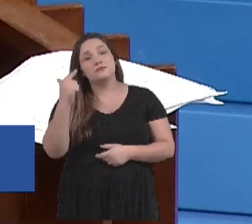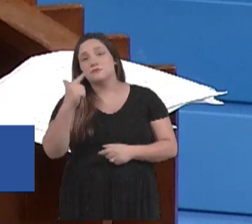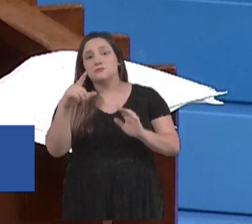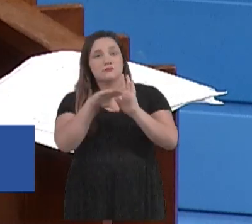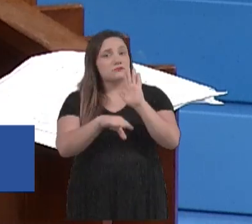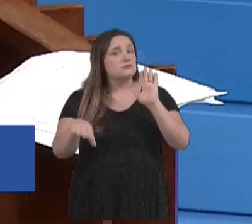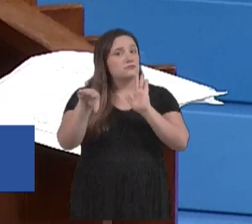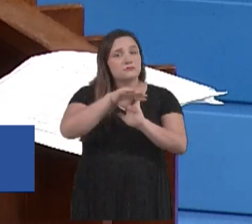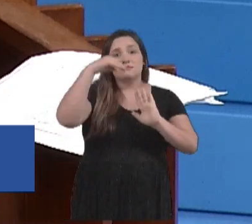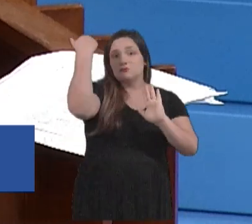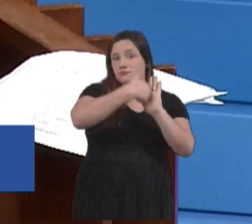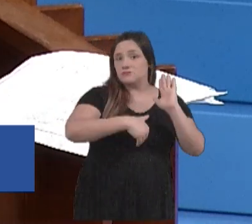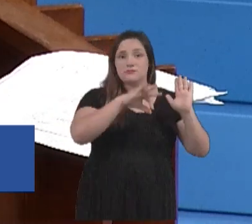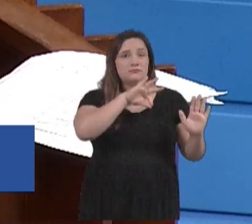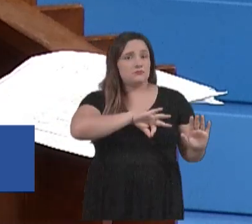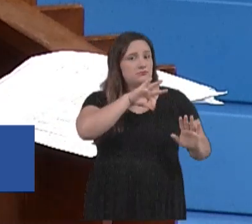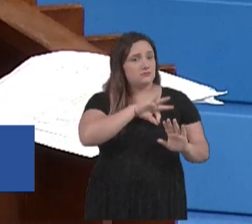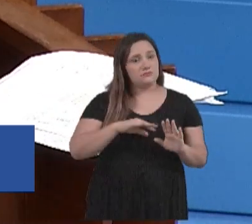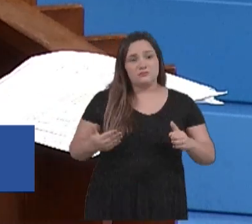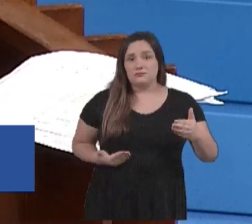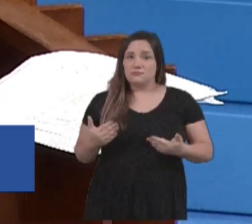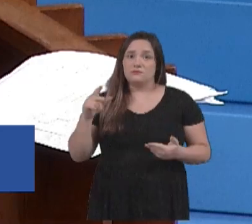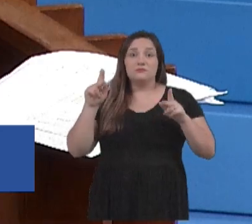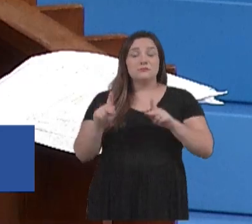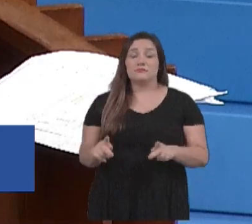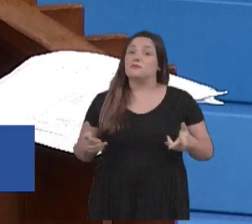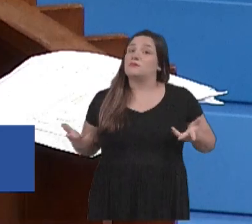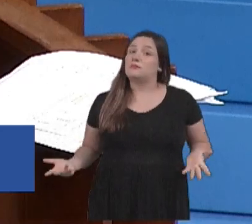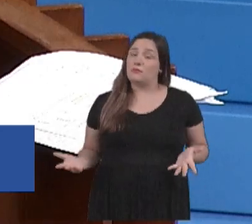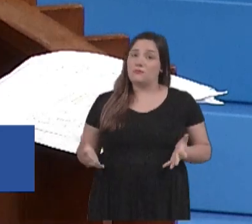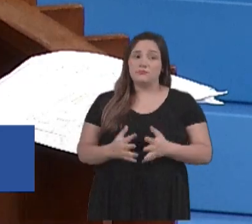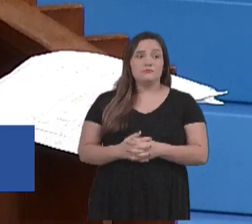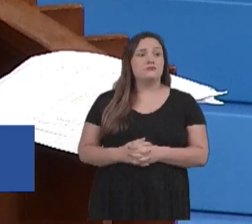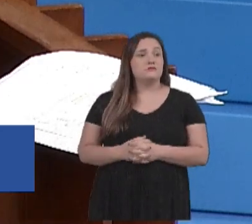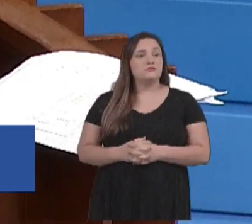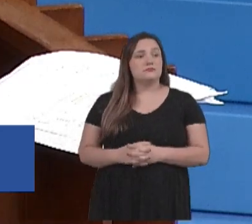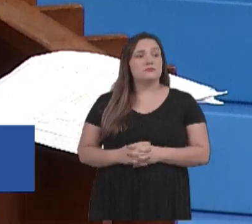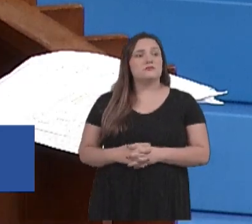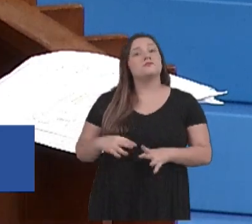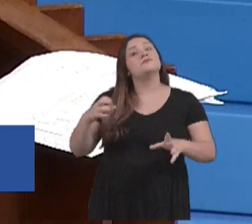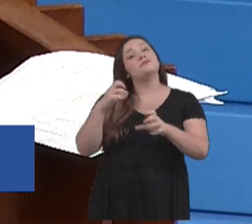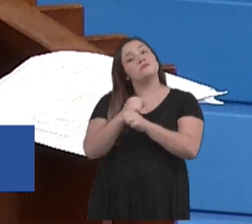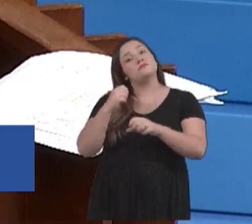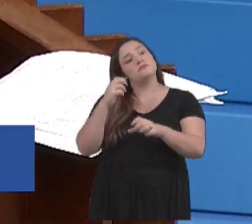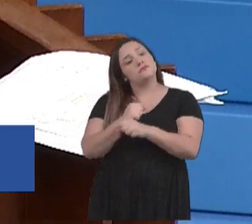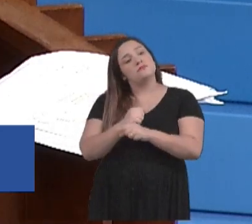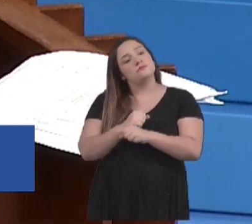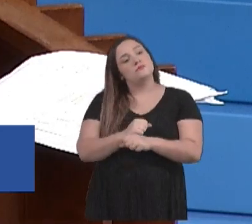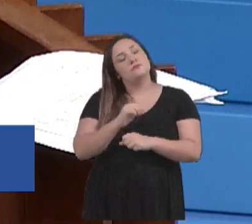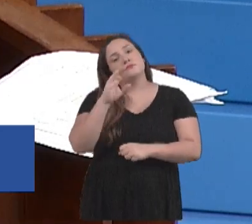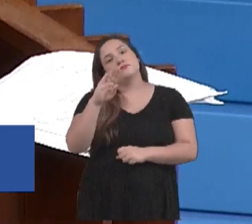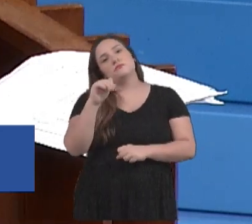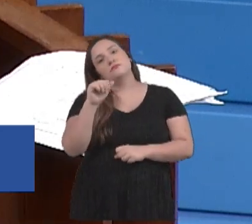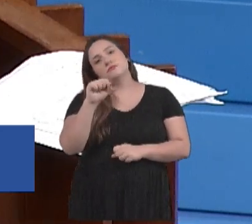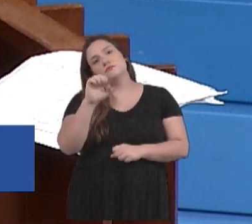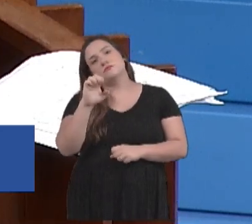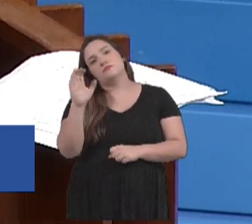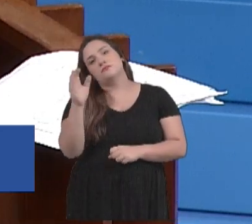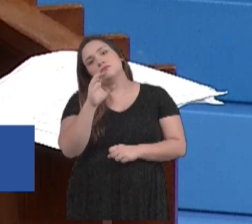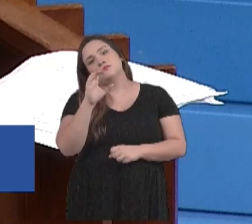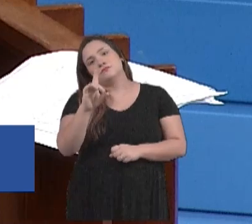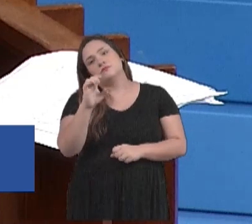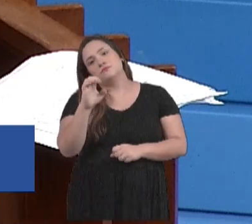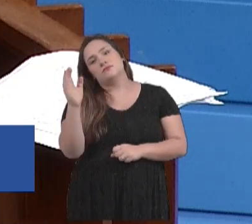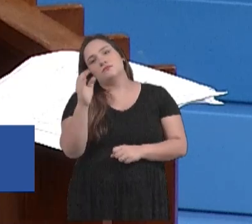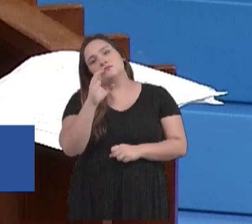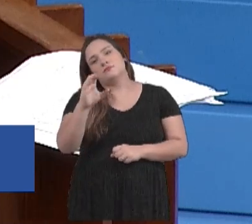mudança de repasse para plano de saúde. Base de cálculo, por obrigação, Roberto Cachoca, eu tenho obrigação de entender